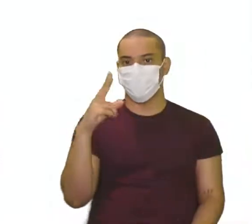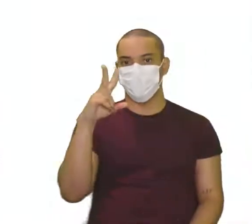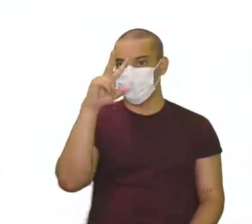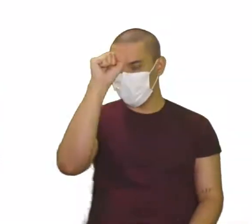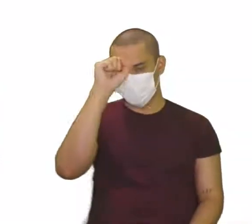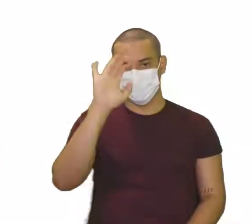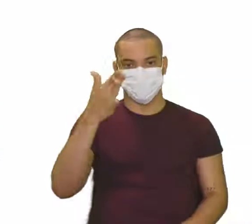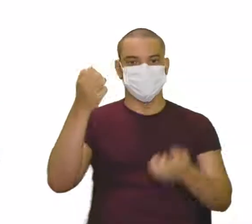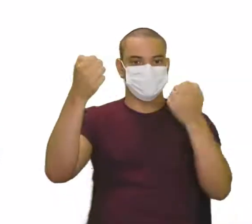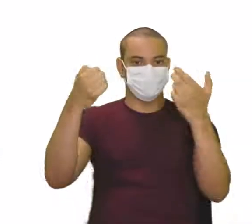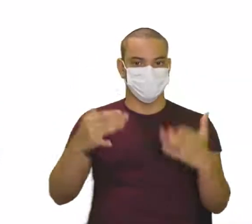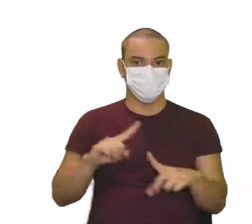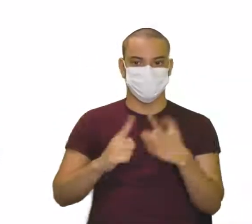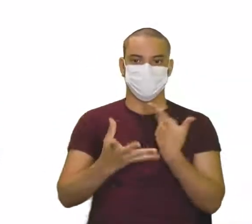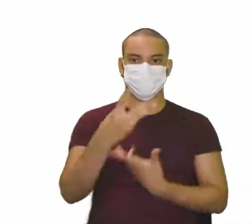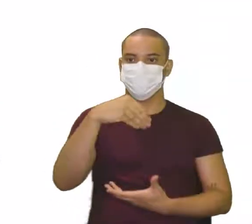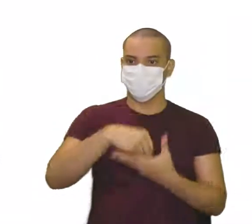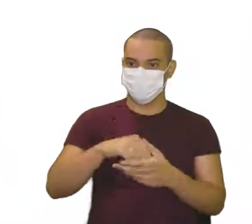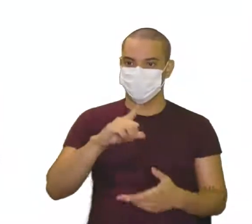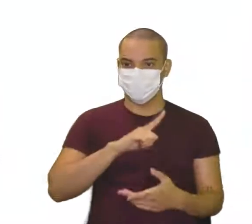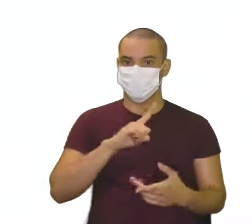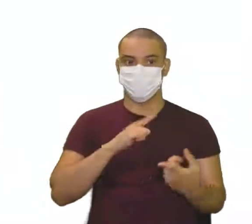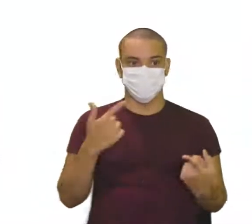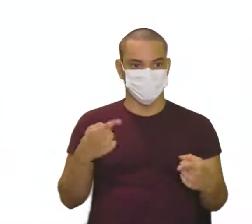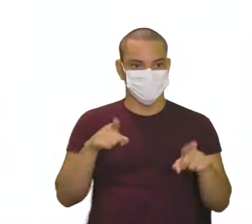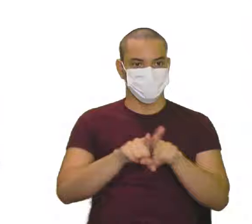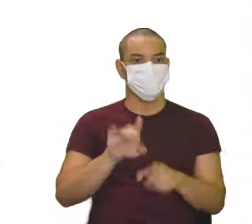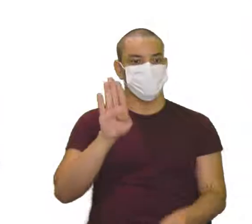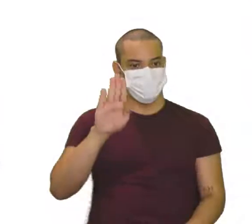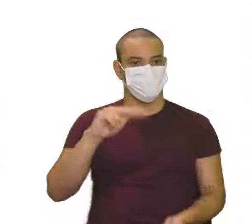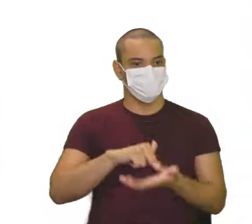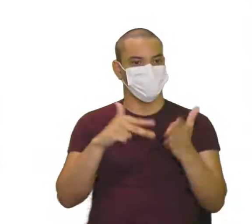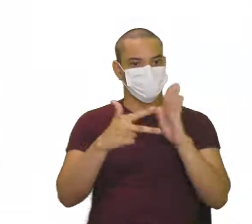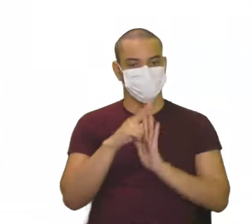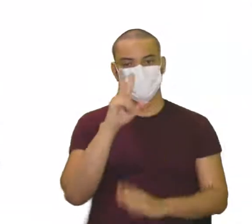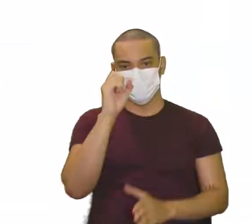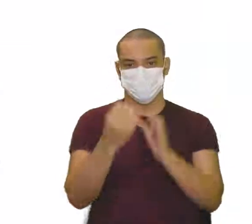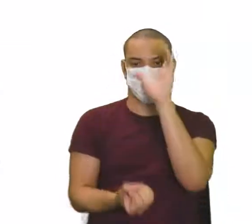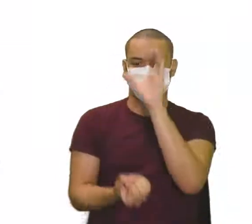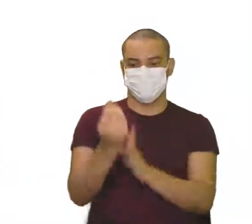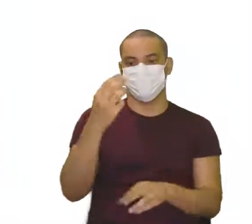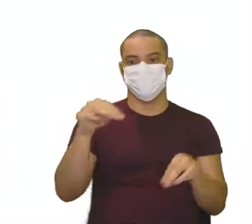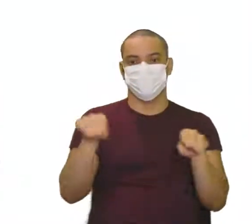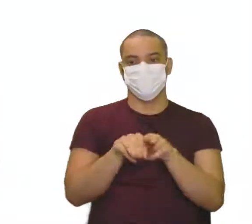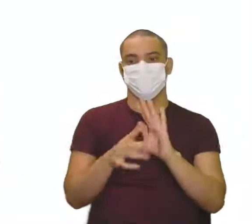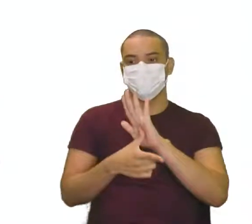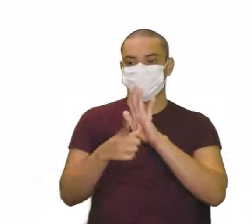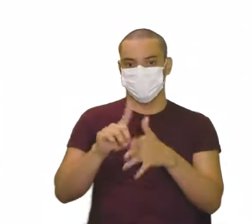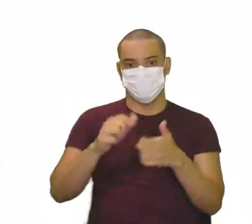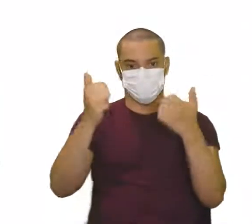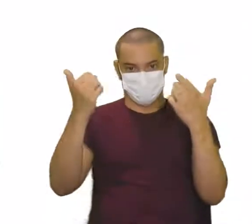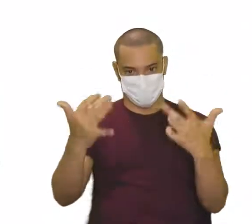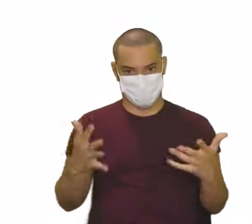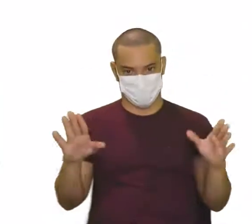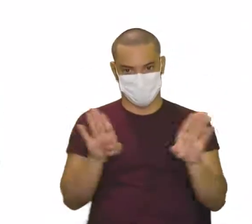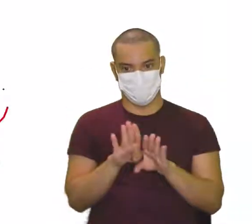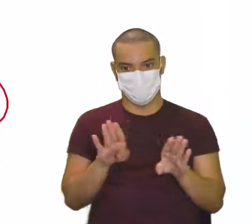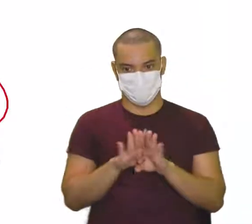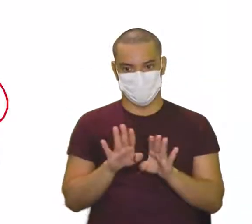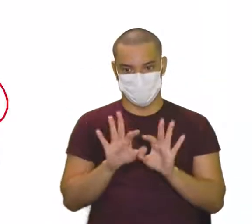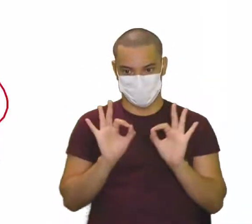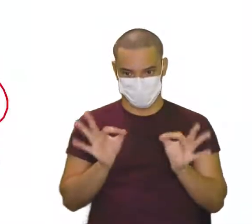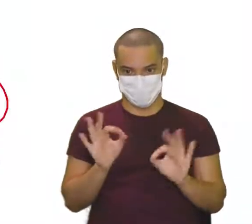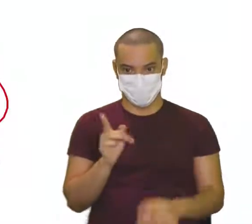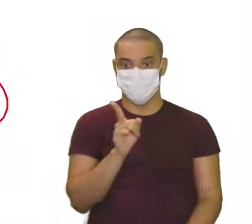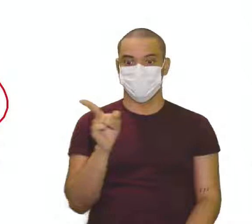bom? Mas a componente, sendo perpendicular a B, faz surgir uma força magnética, como foi falado também. Tá bom? Como